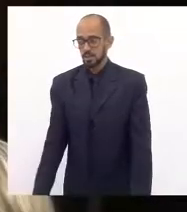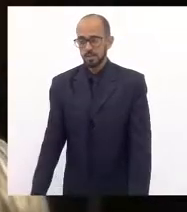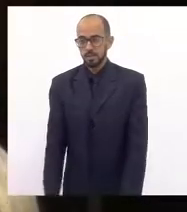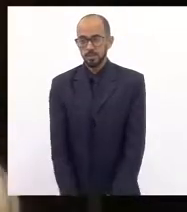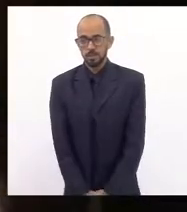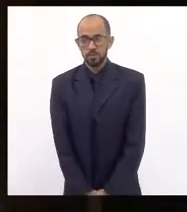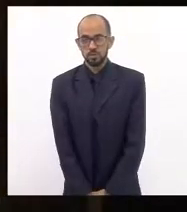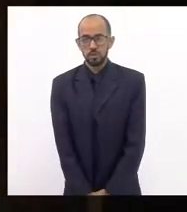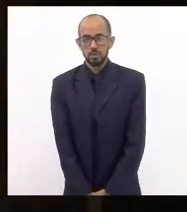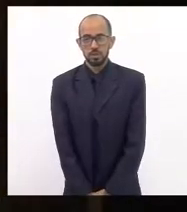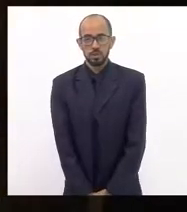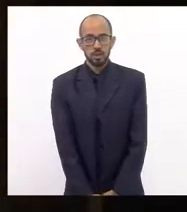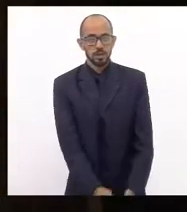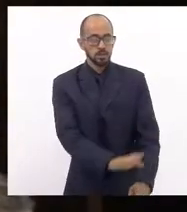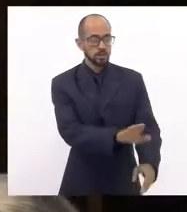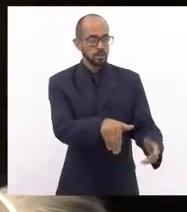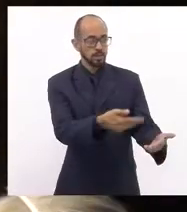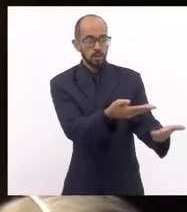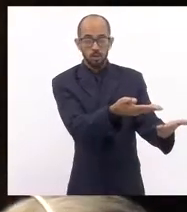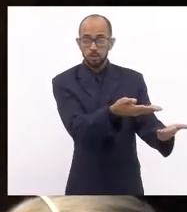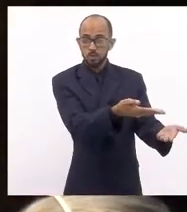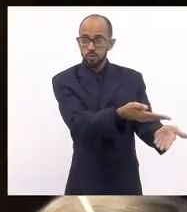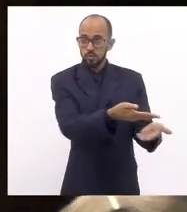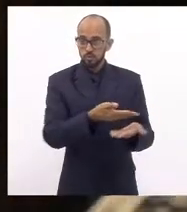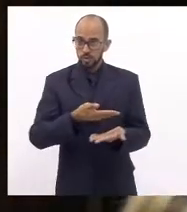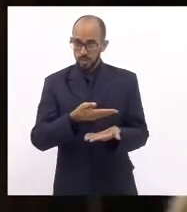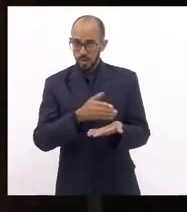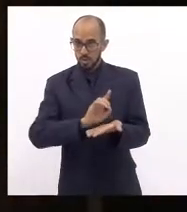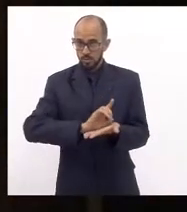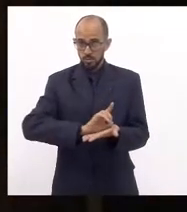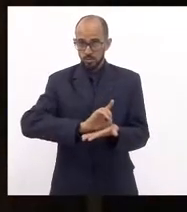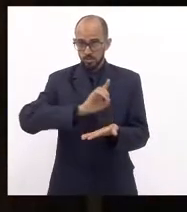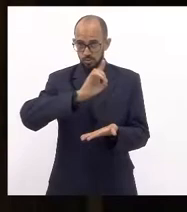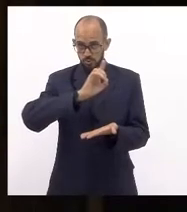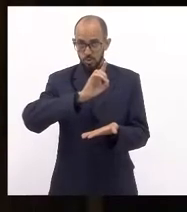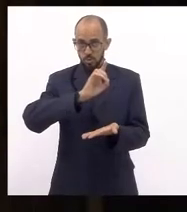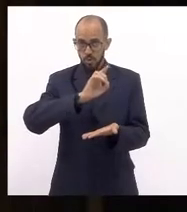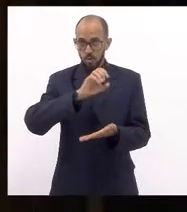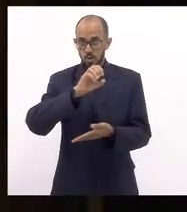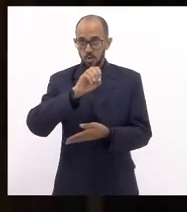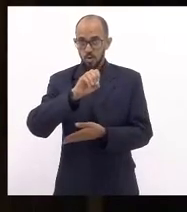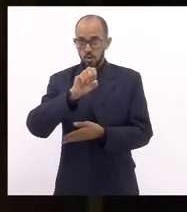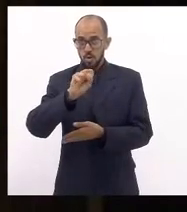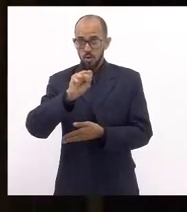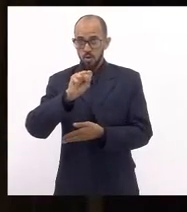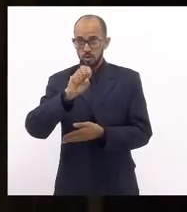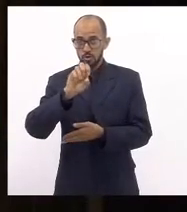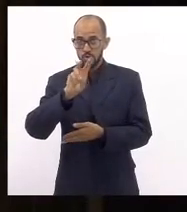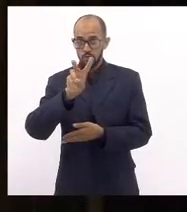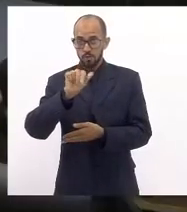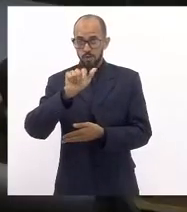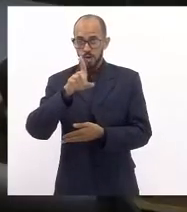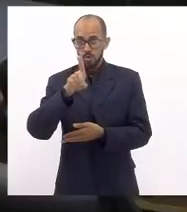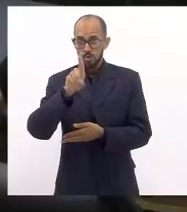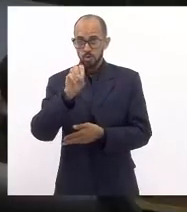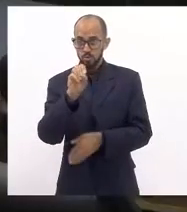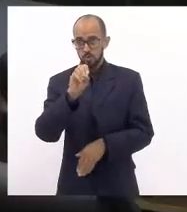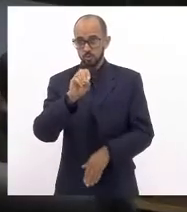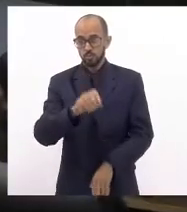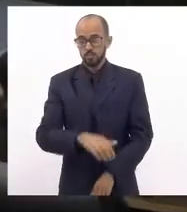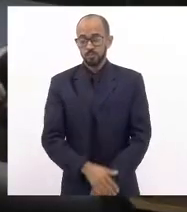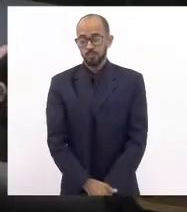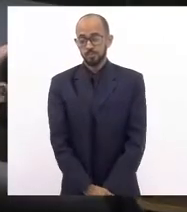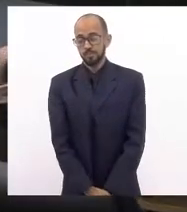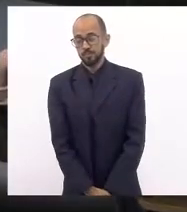Tenho a honra de chamar o excelentíssimo doutor Osvaldo Saraiva Filho.